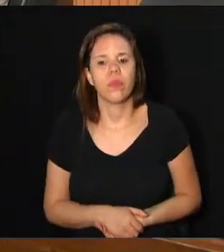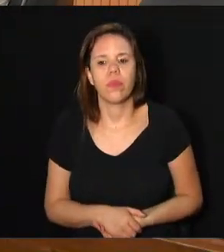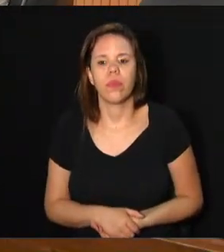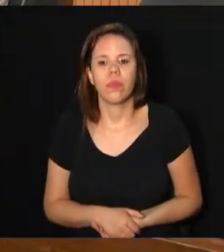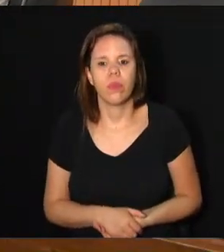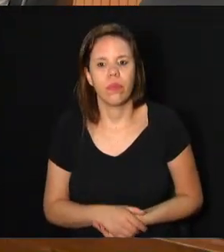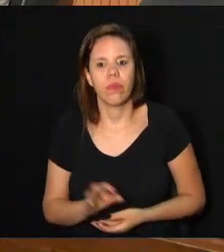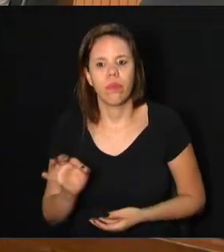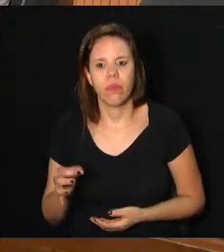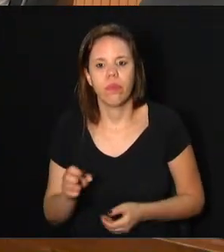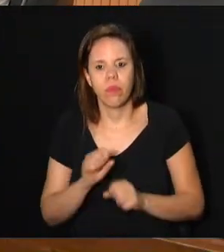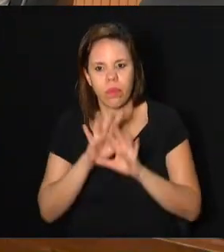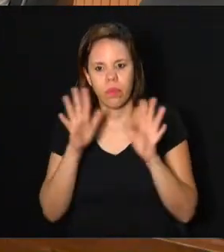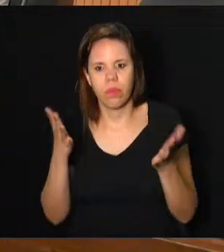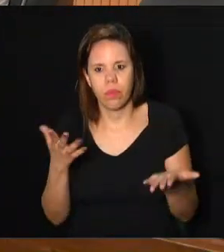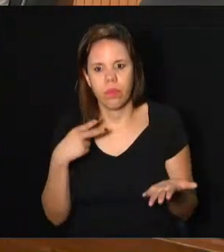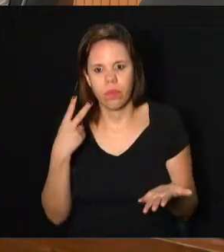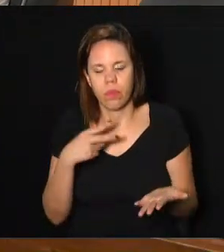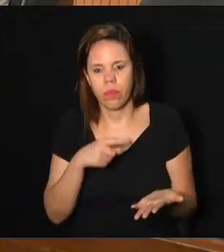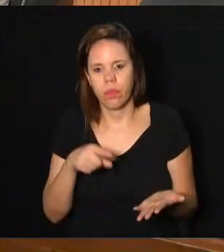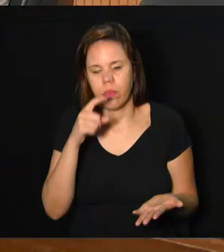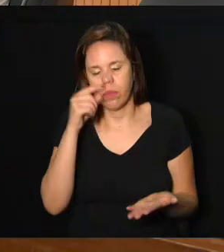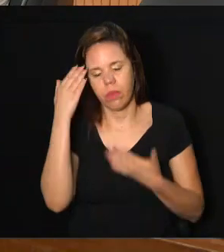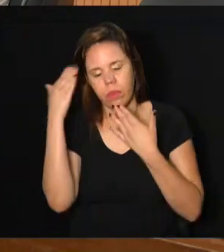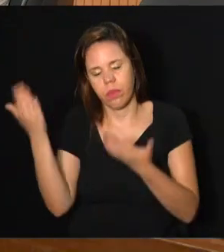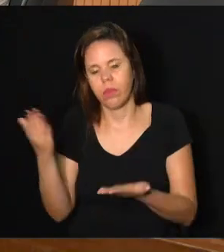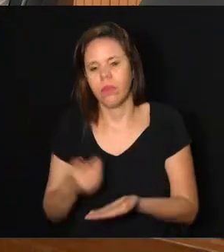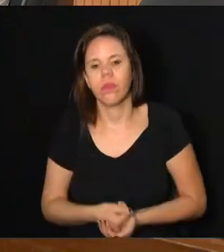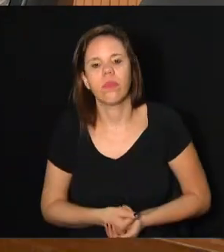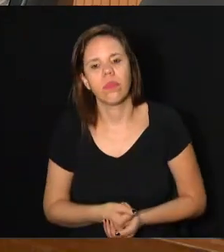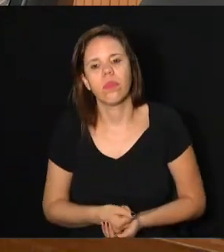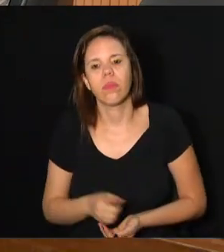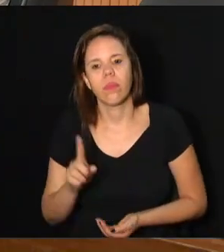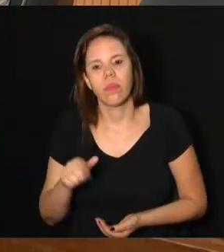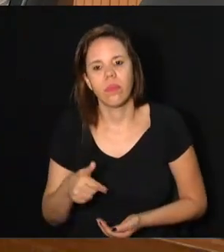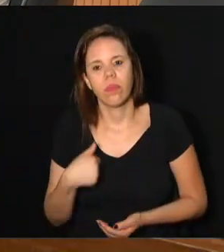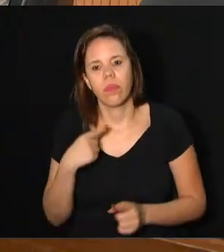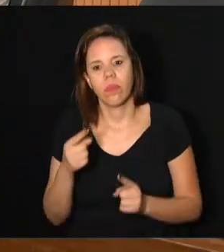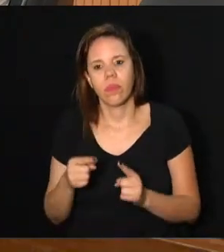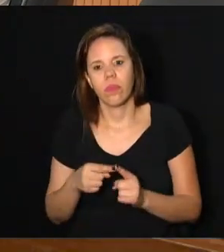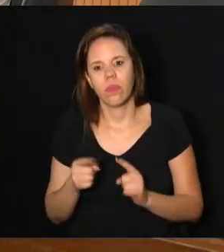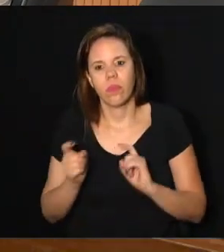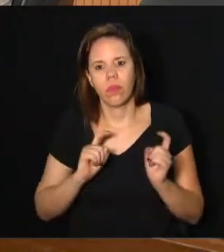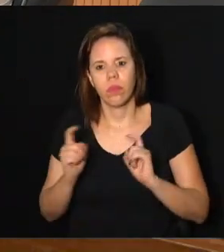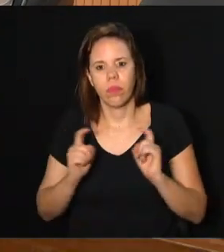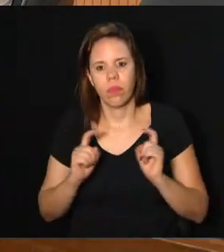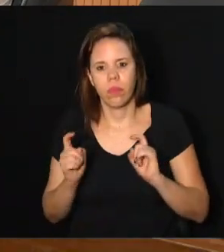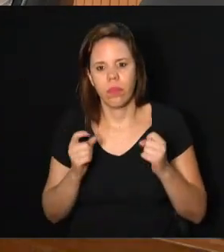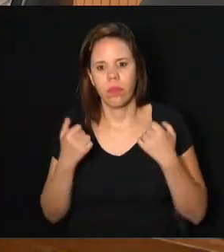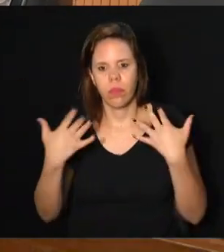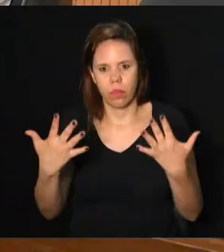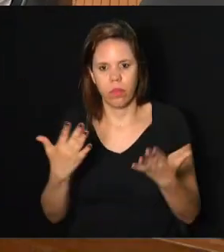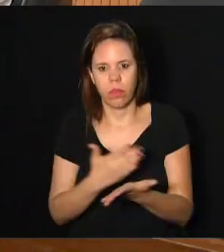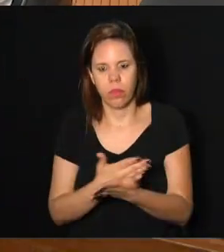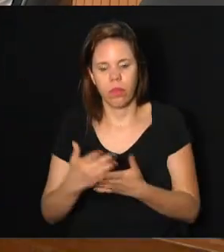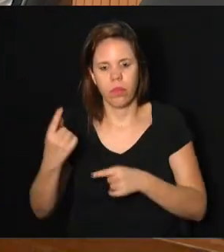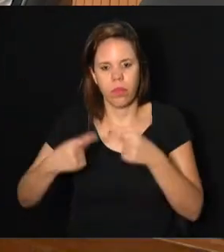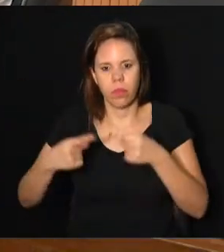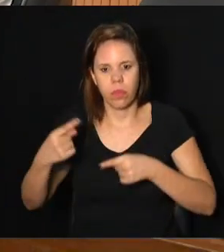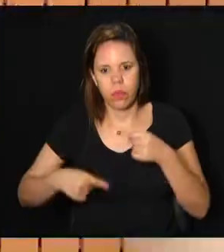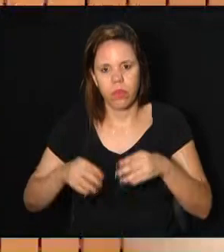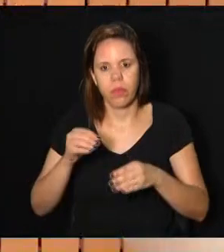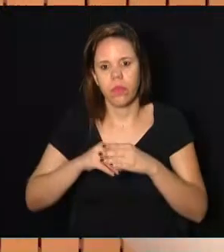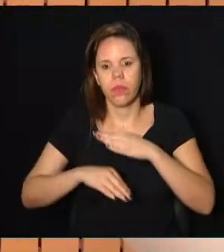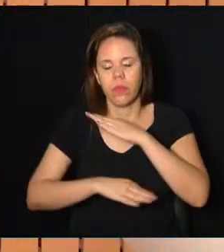Tá certo. Esclarecido, vereador. Muito obrigado. Bom, isso foi o objetivo da audiência pública, é iniciar a discussão realmente dentro dessa casa,